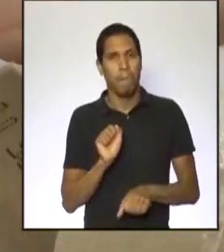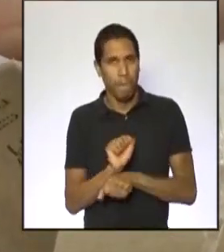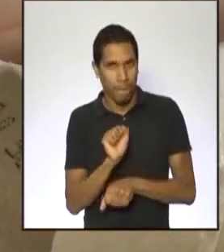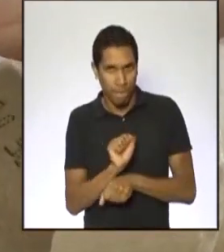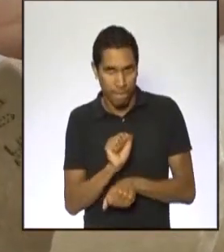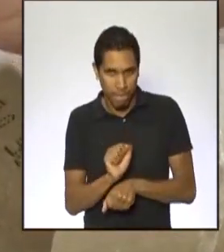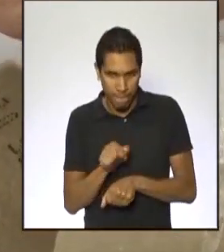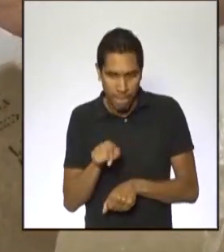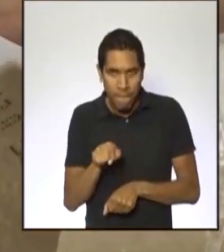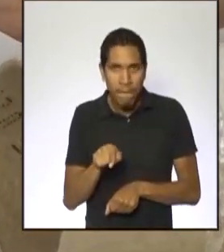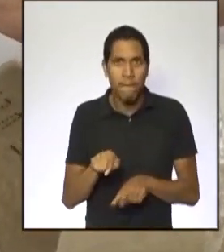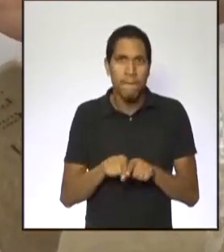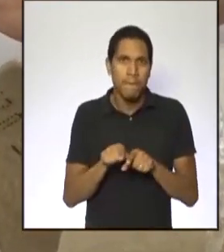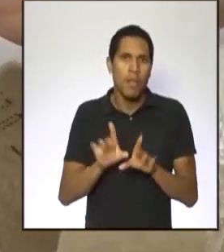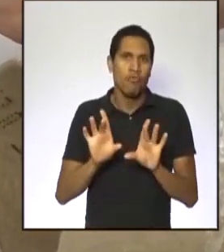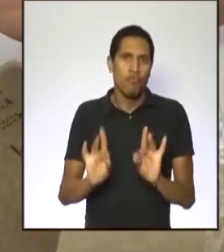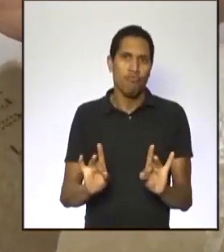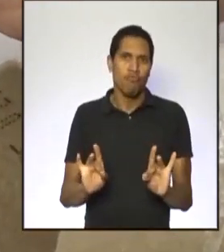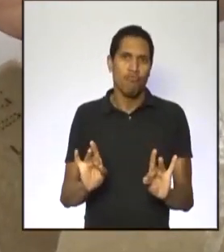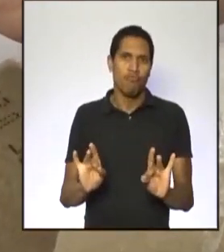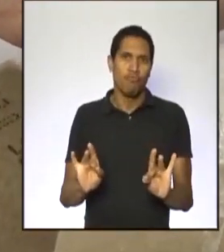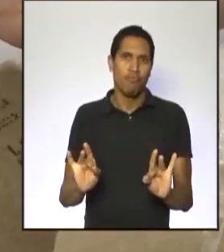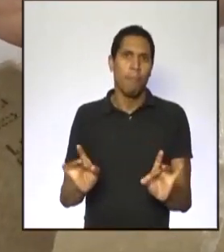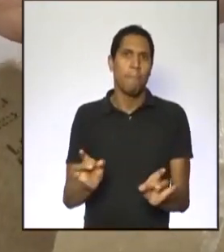que espere mais um pouquinho.